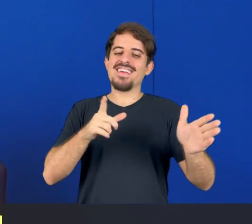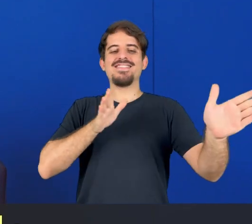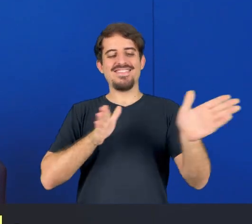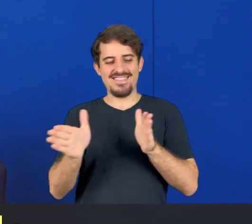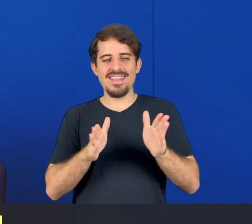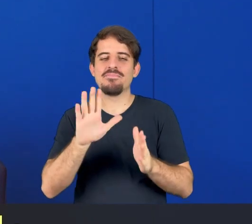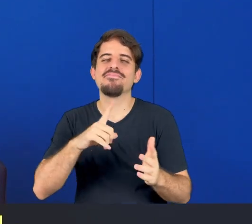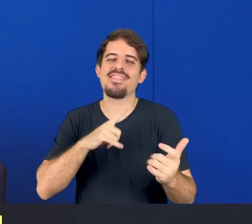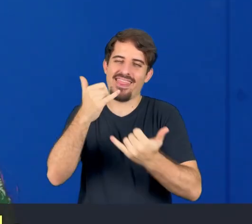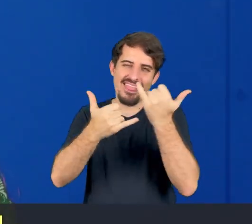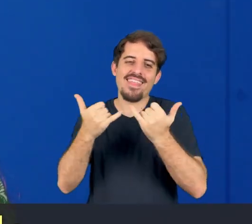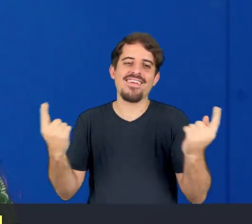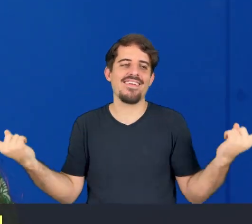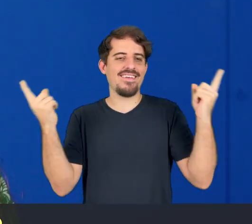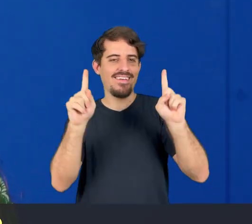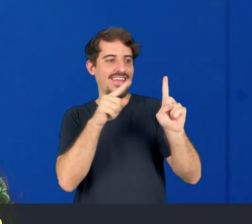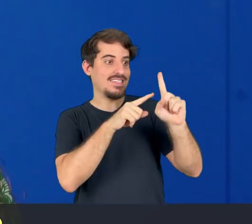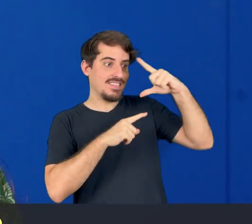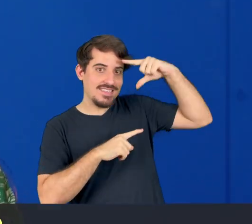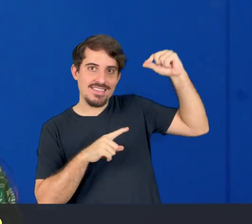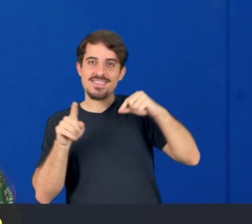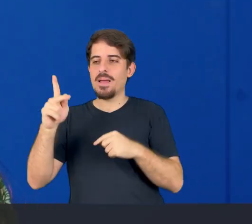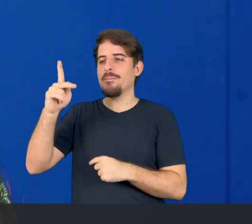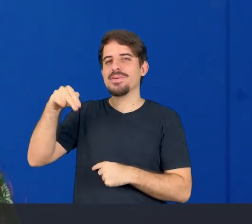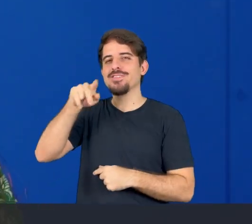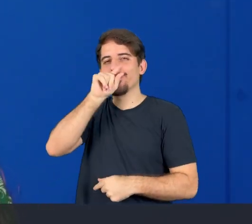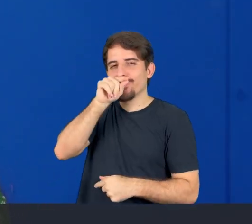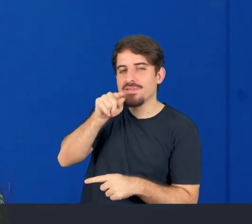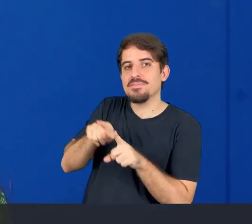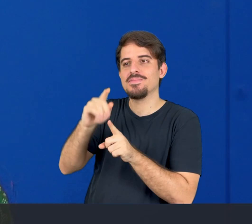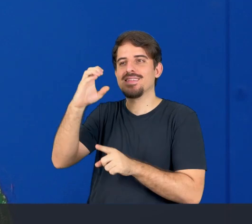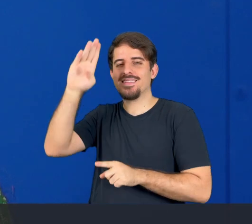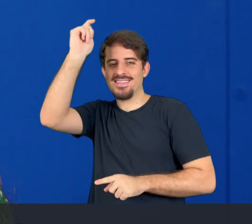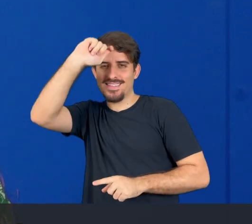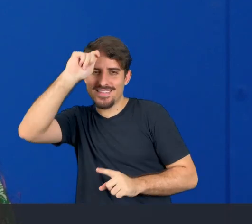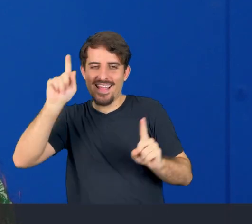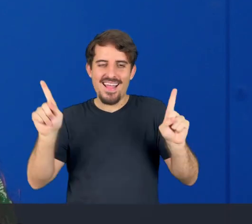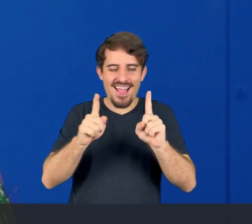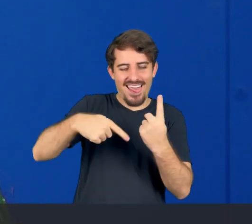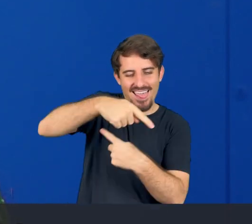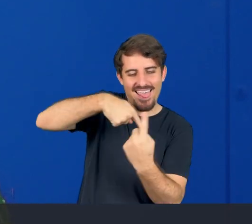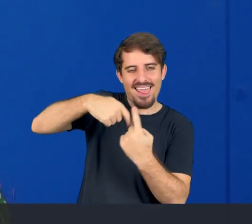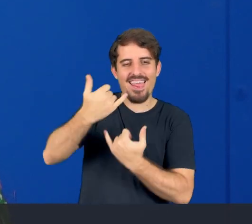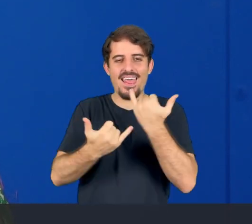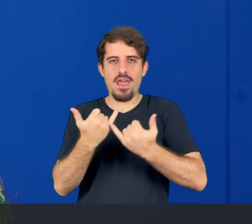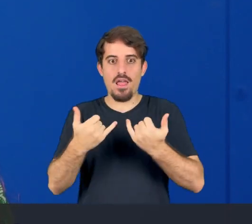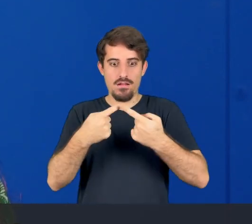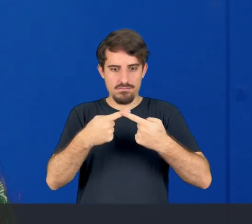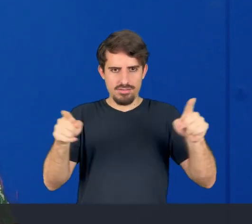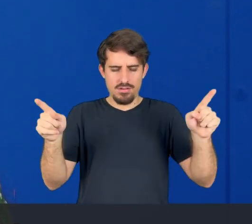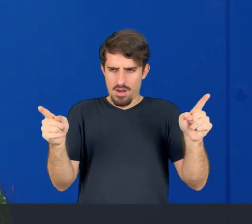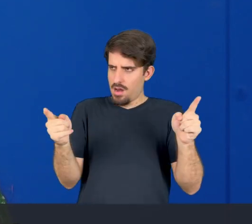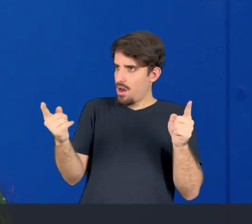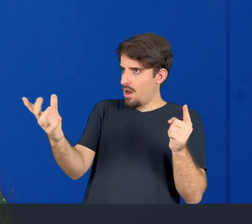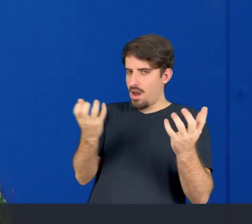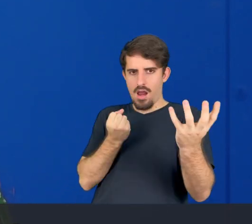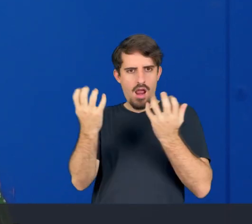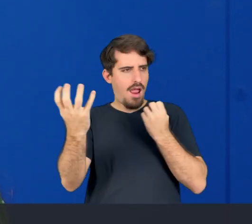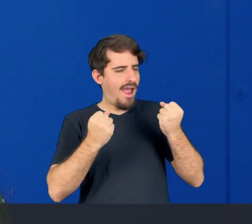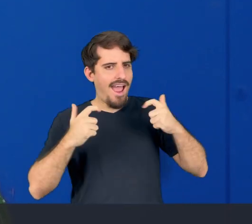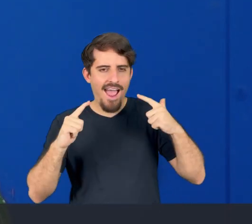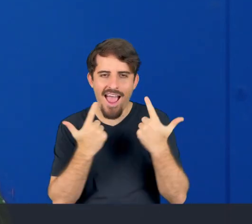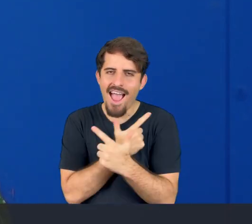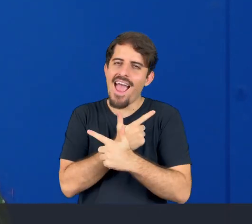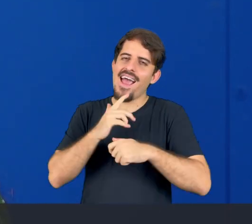gente fez um crossover, né, brincando ali com a Mai e o CB, com a Mai e o PIN. Foi muito divertido esse lançamento e o público recebeu de forma